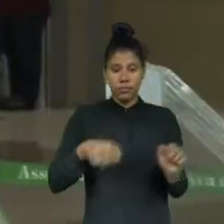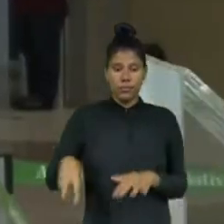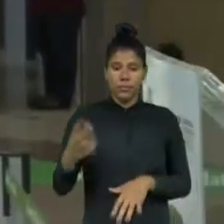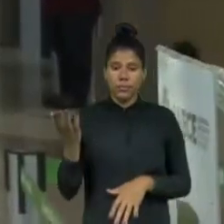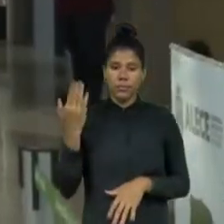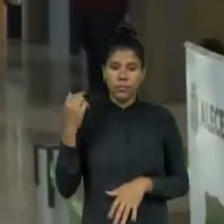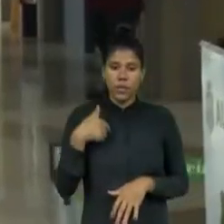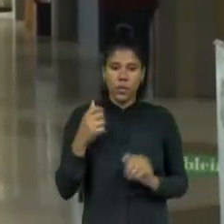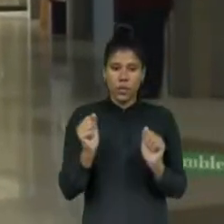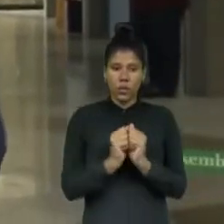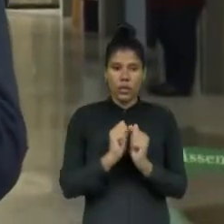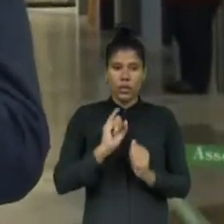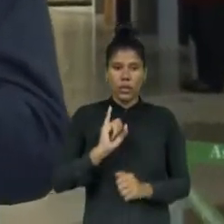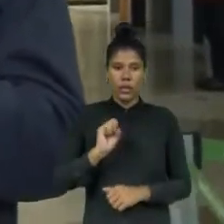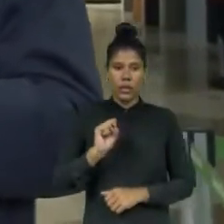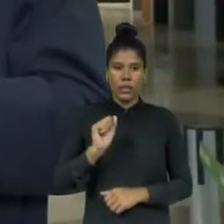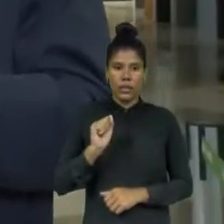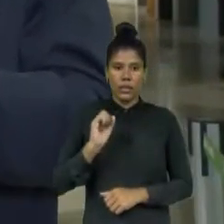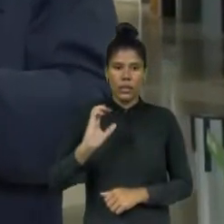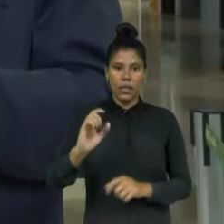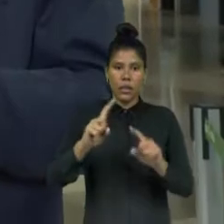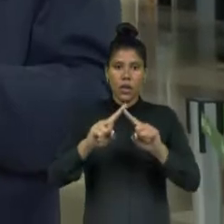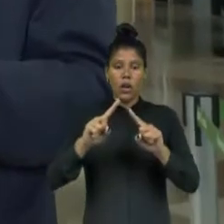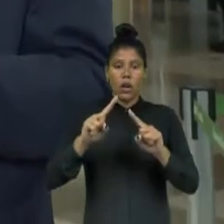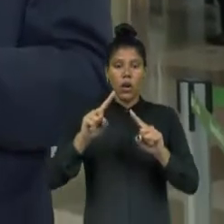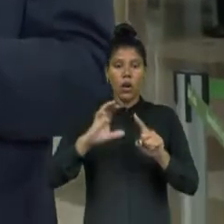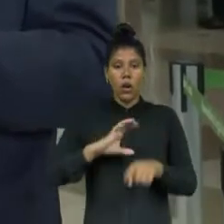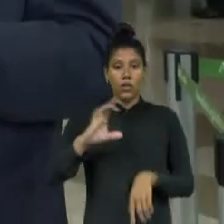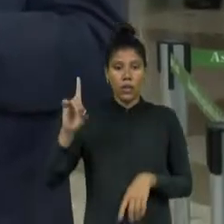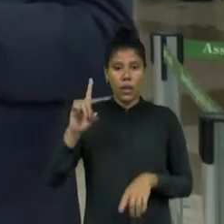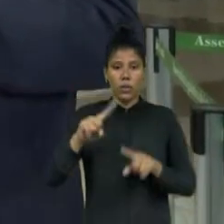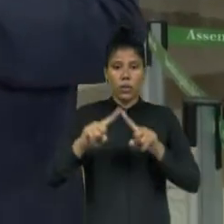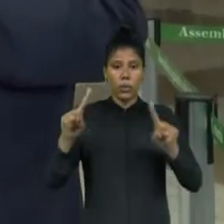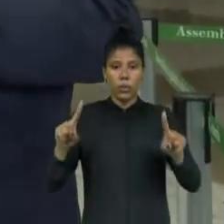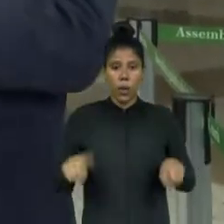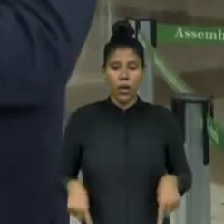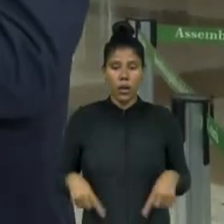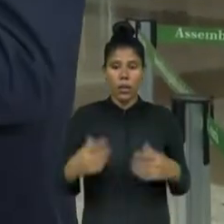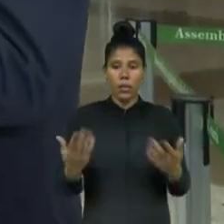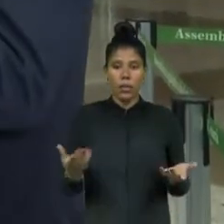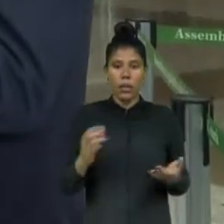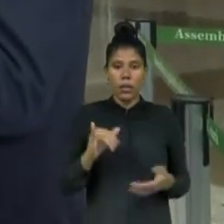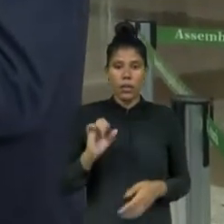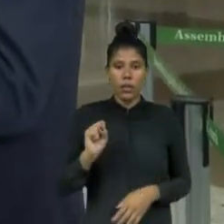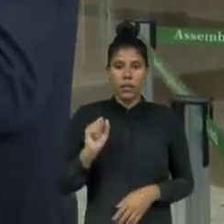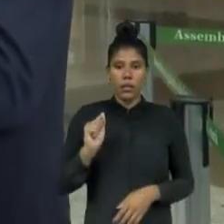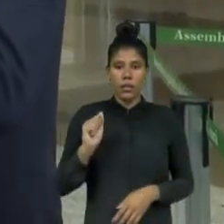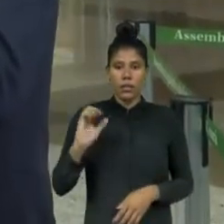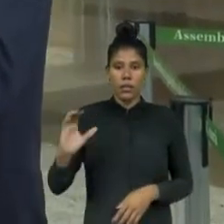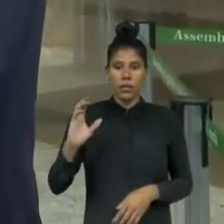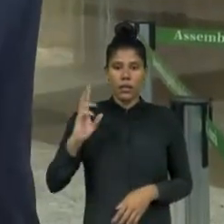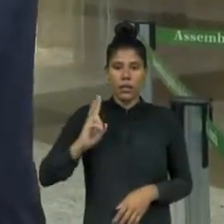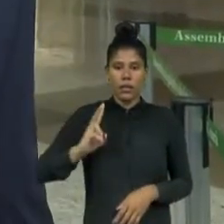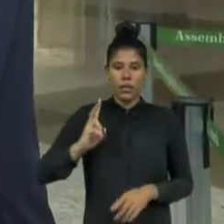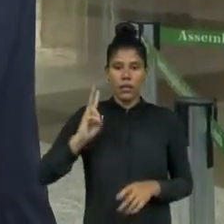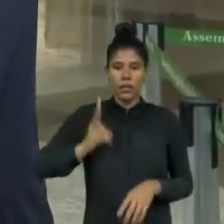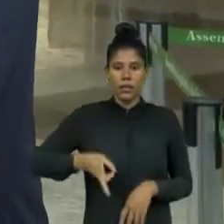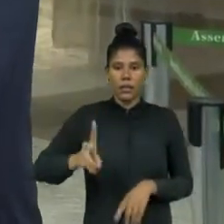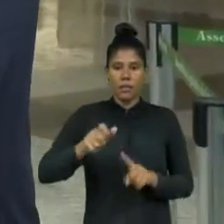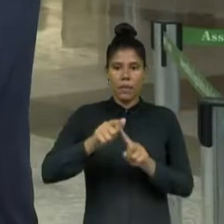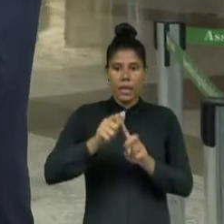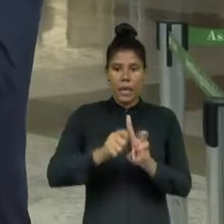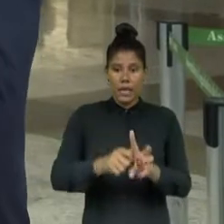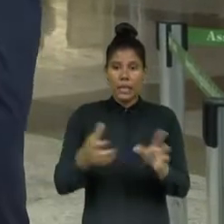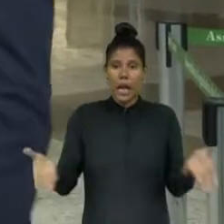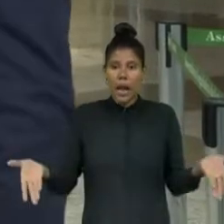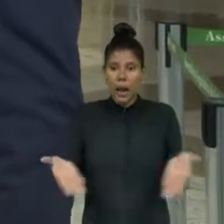Isaac Lima, coordenador do programa Caminhão do Cidadão. Isaac, o caminhão é todo mês esse trabalho, né? agora. O